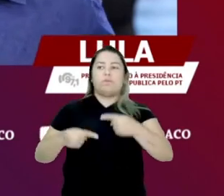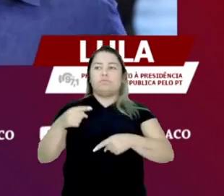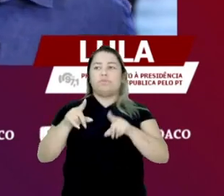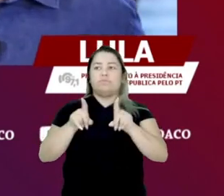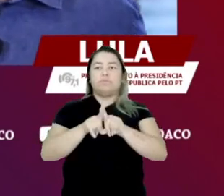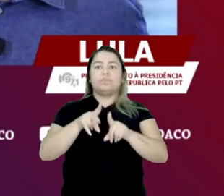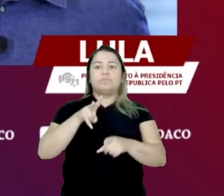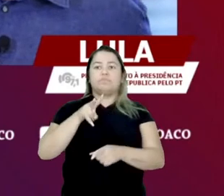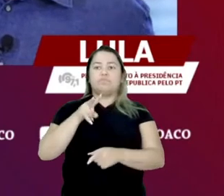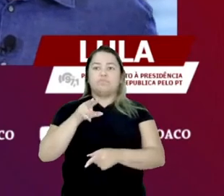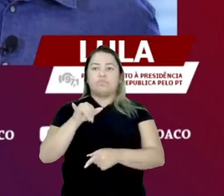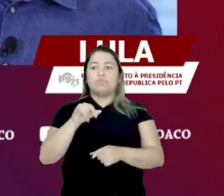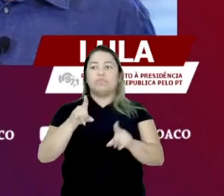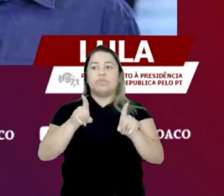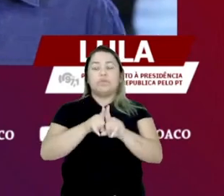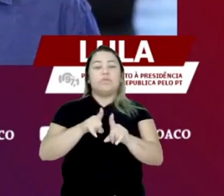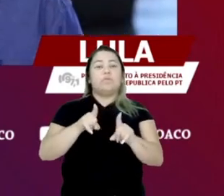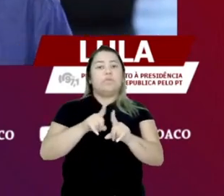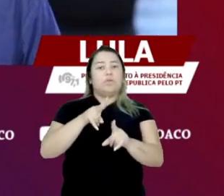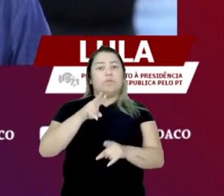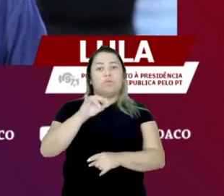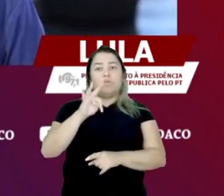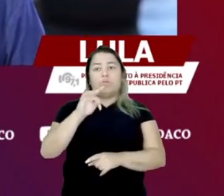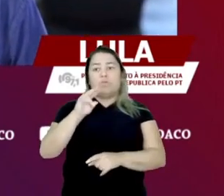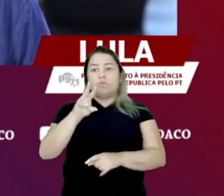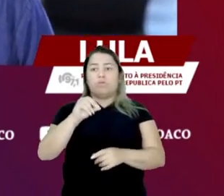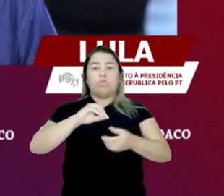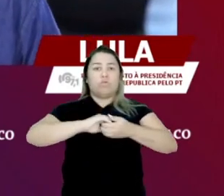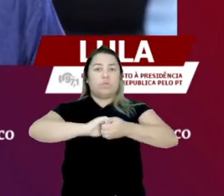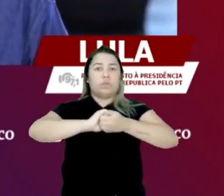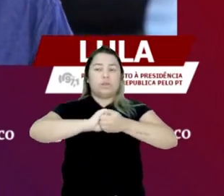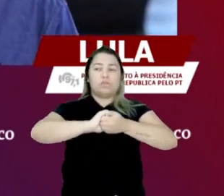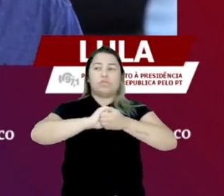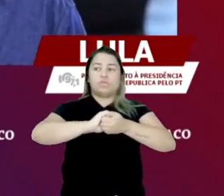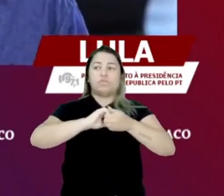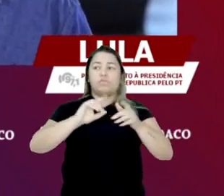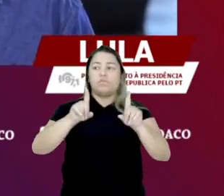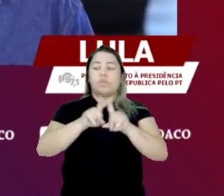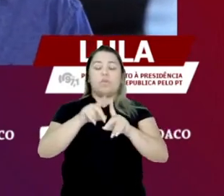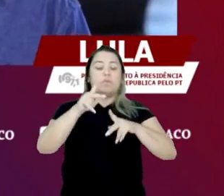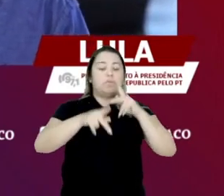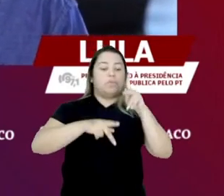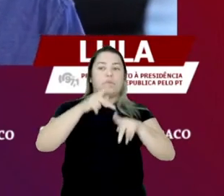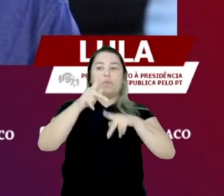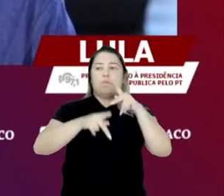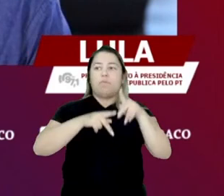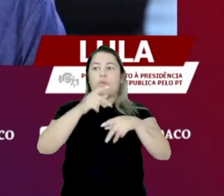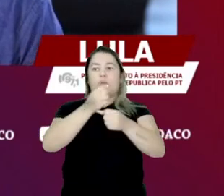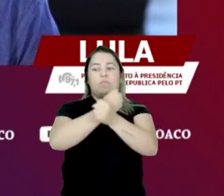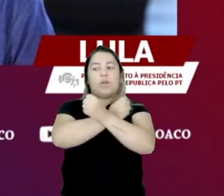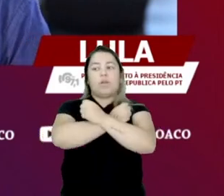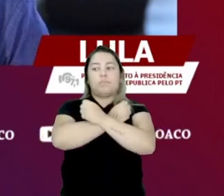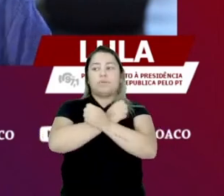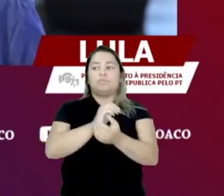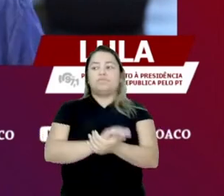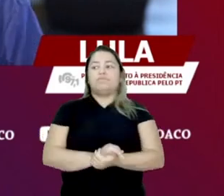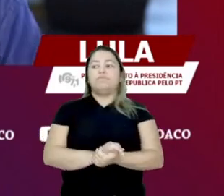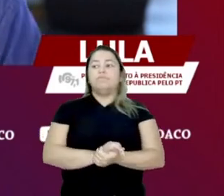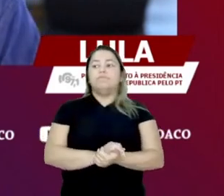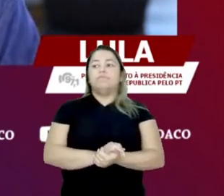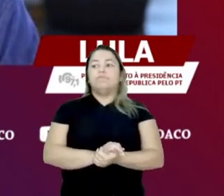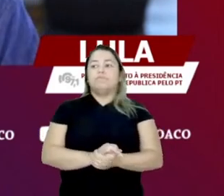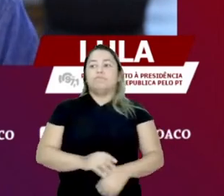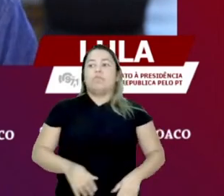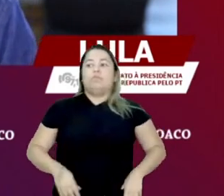tenho uma afinidade muito grande. Fui muitas vezes a Timóteo, muitas vezes a Coronel Fabriciano, muitas vezes a Ipatinga, muitas vezes a